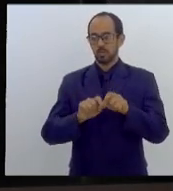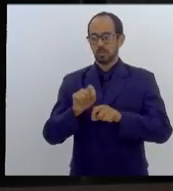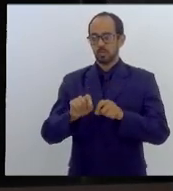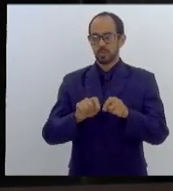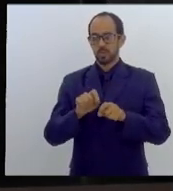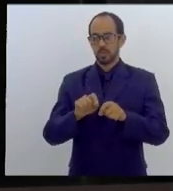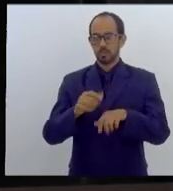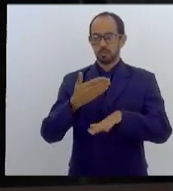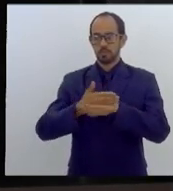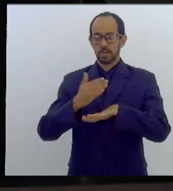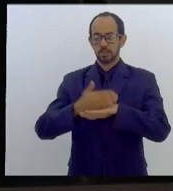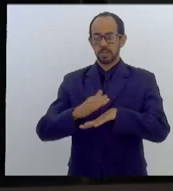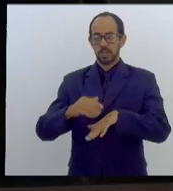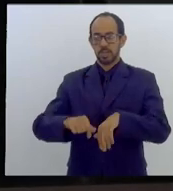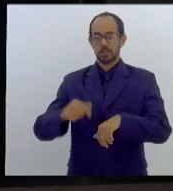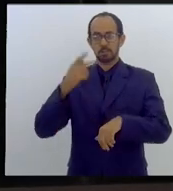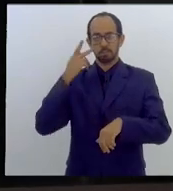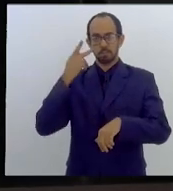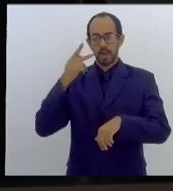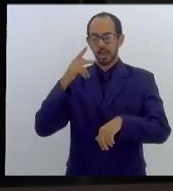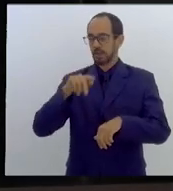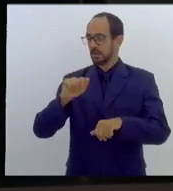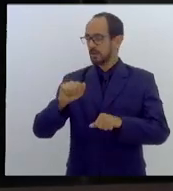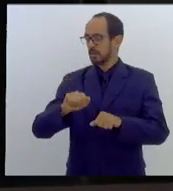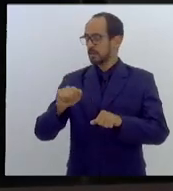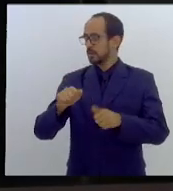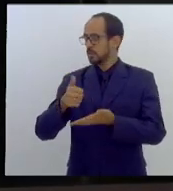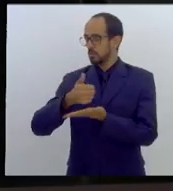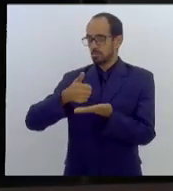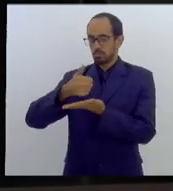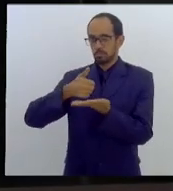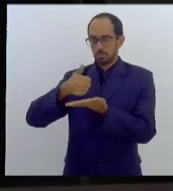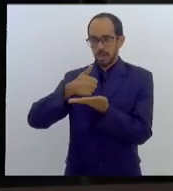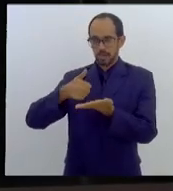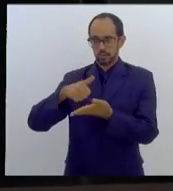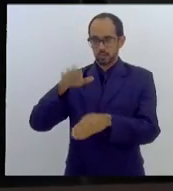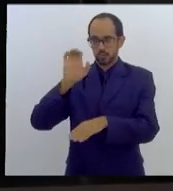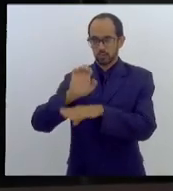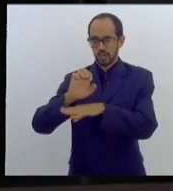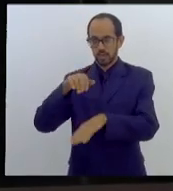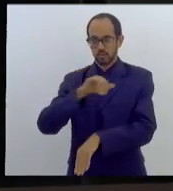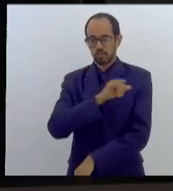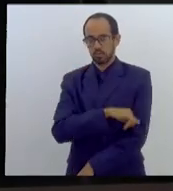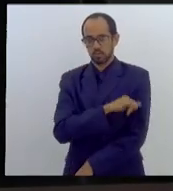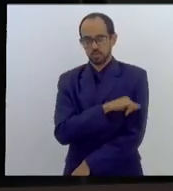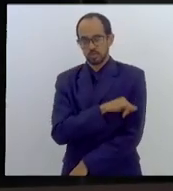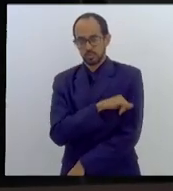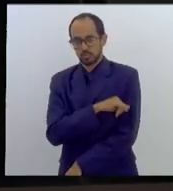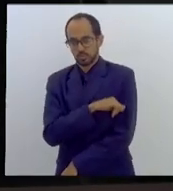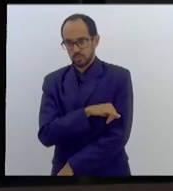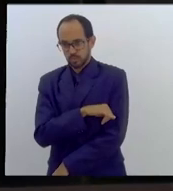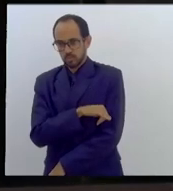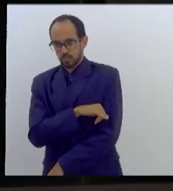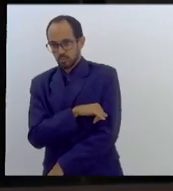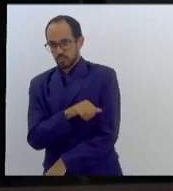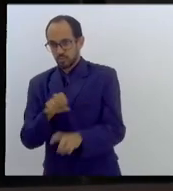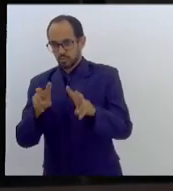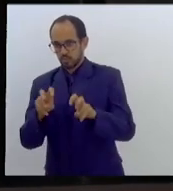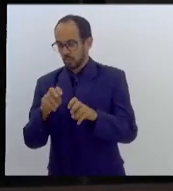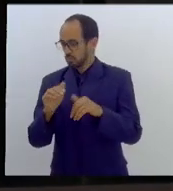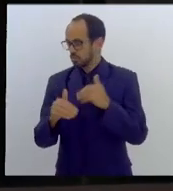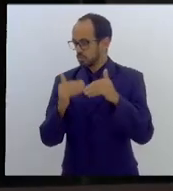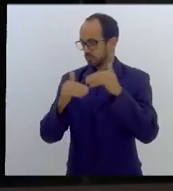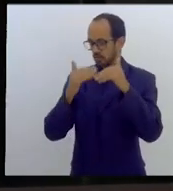para atender às necessidades básicas do Estado do Rio de Janeiro em relação ao seu